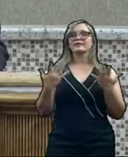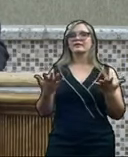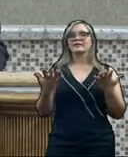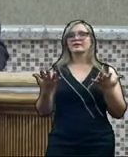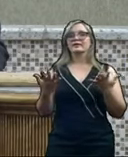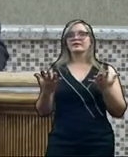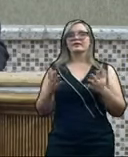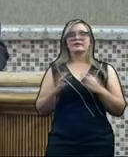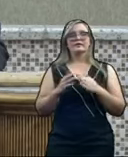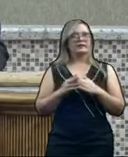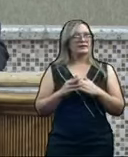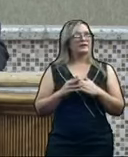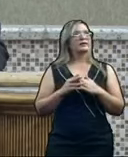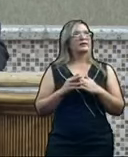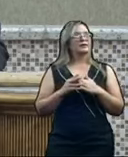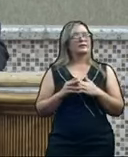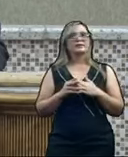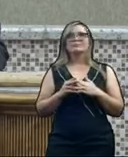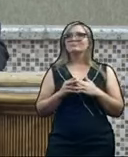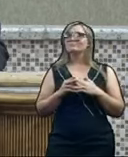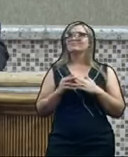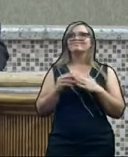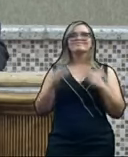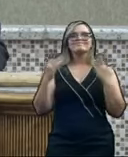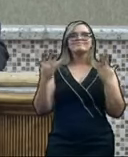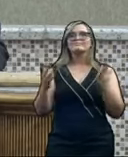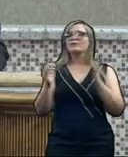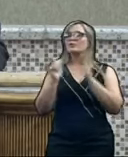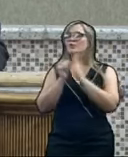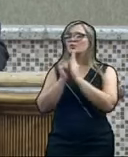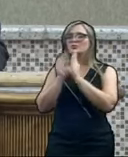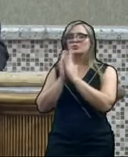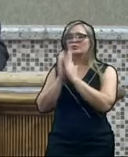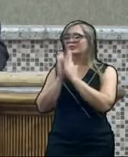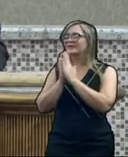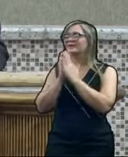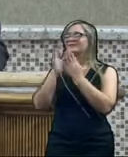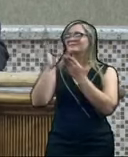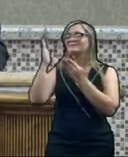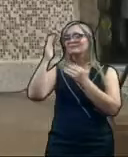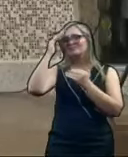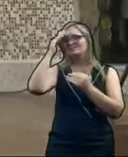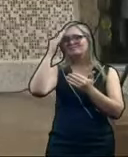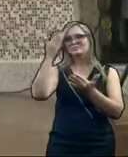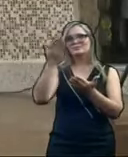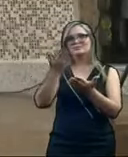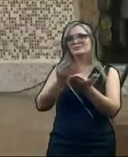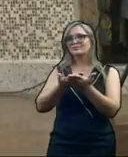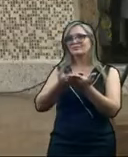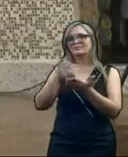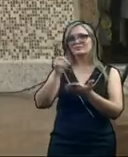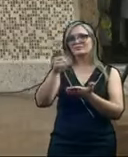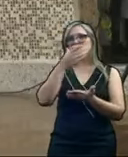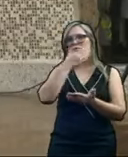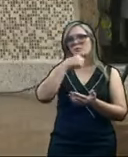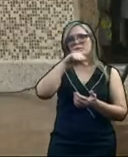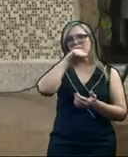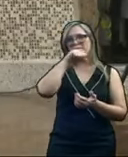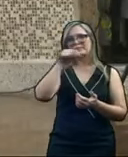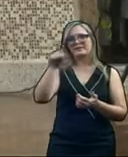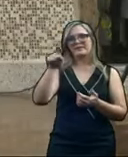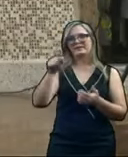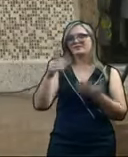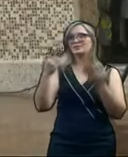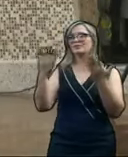pega o Bonfim lá no quintal de casa orando de madrugada Foi Deus me perdoe e eu entrei